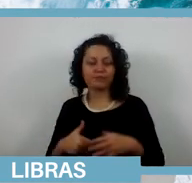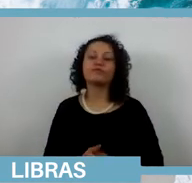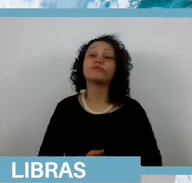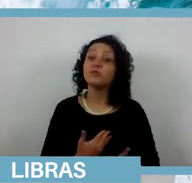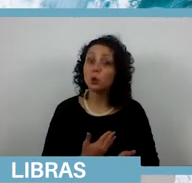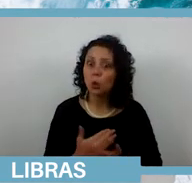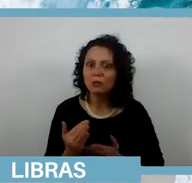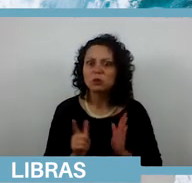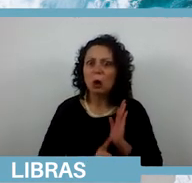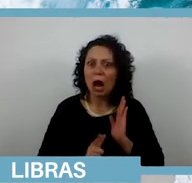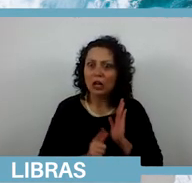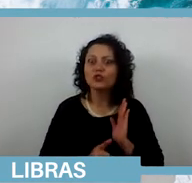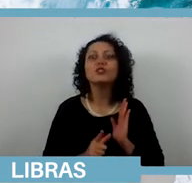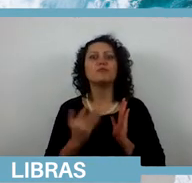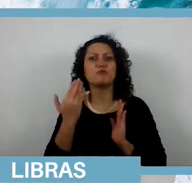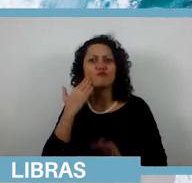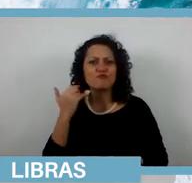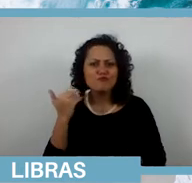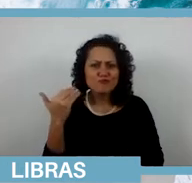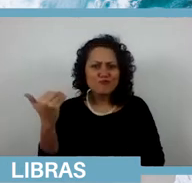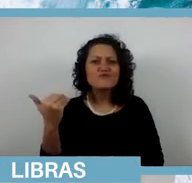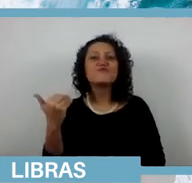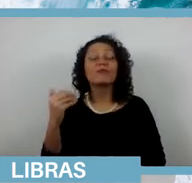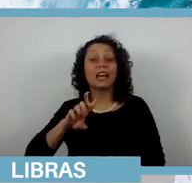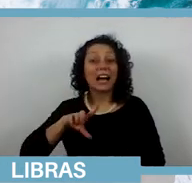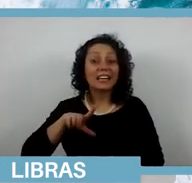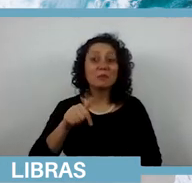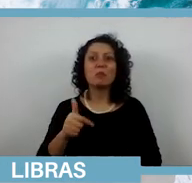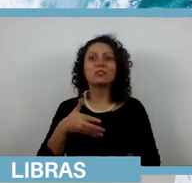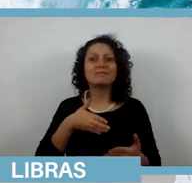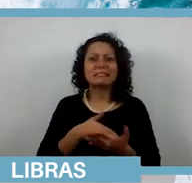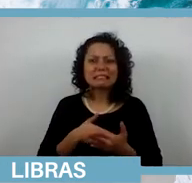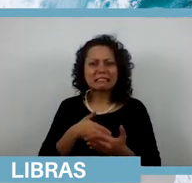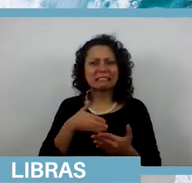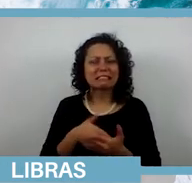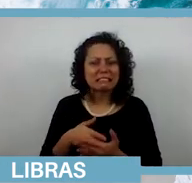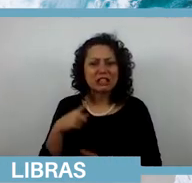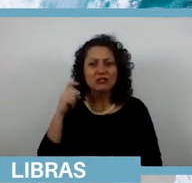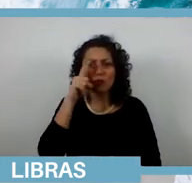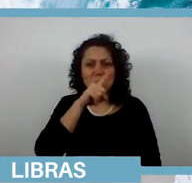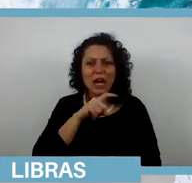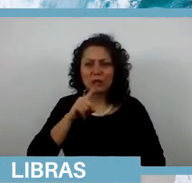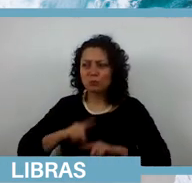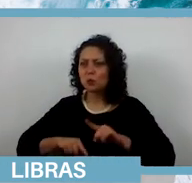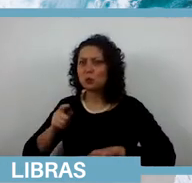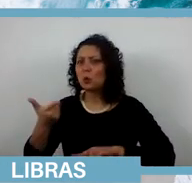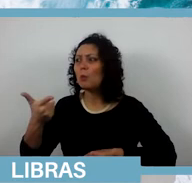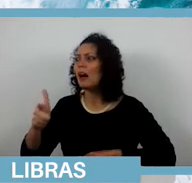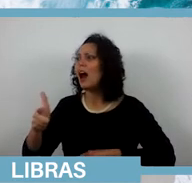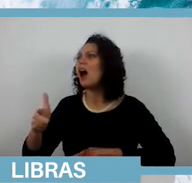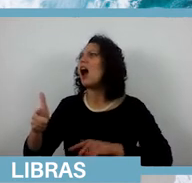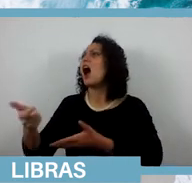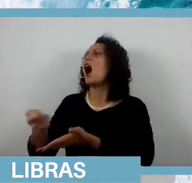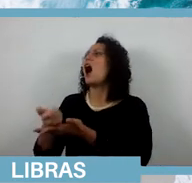depois, né, começaram a surgir várias dificuldades, em relação à reposição de produtos, né? A própria margem